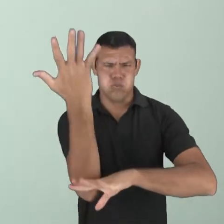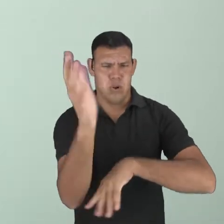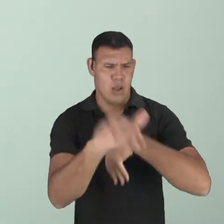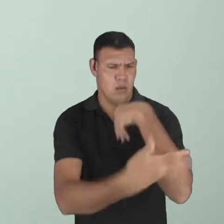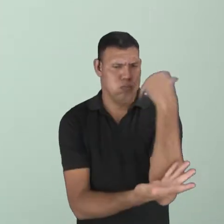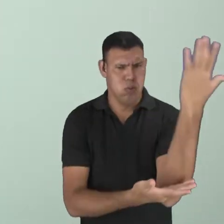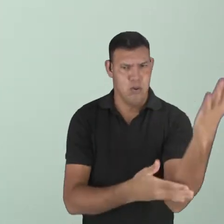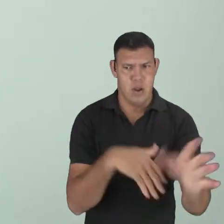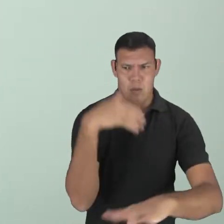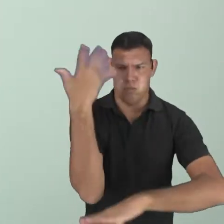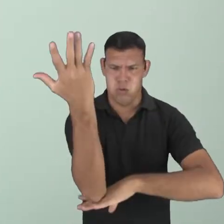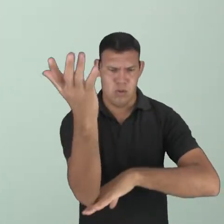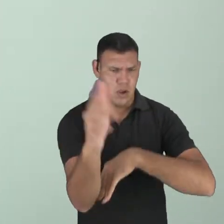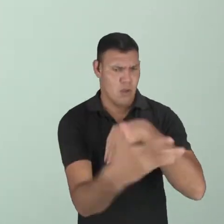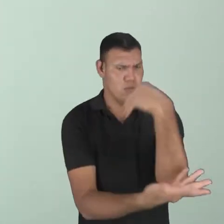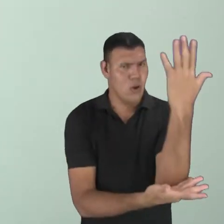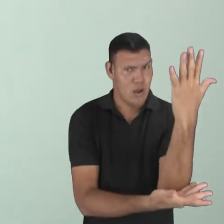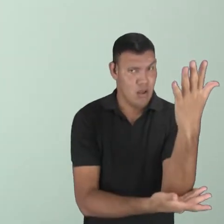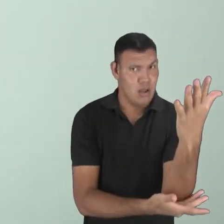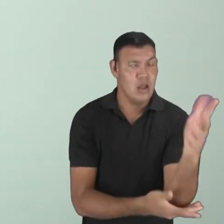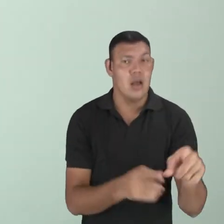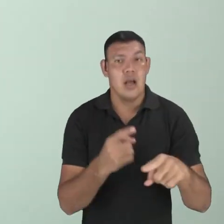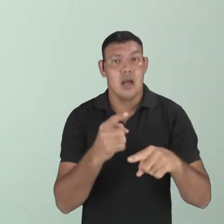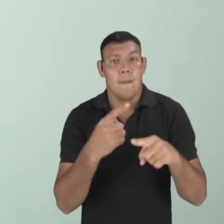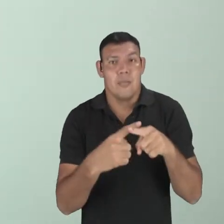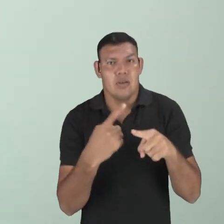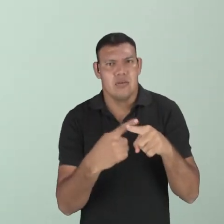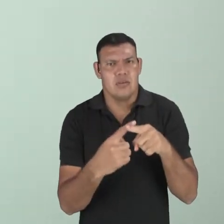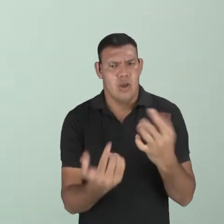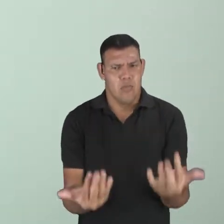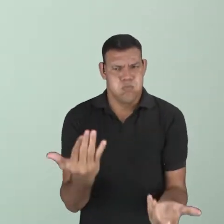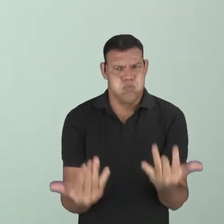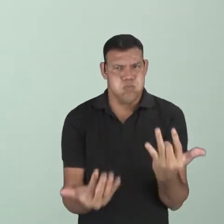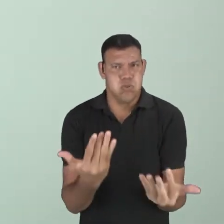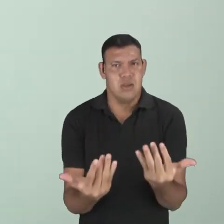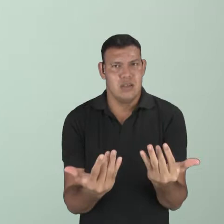não temos aí uma reposição em questão